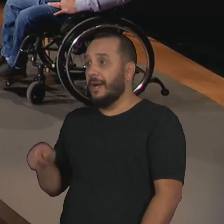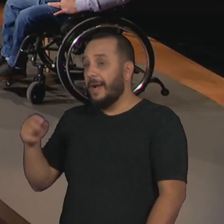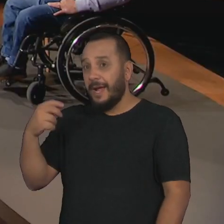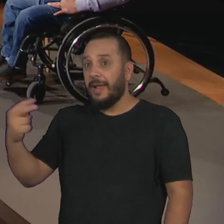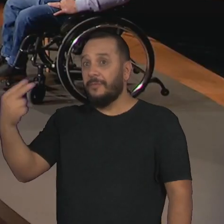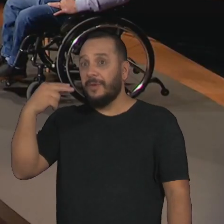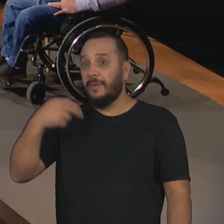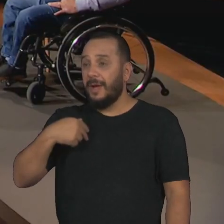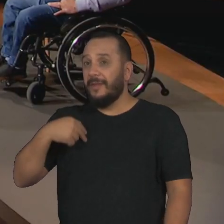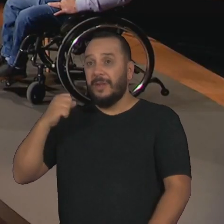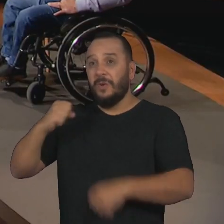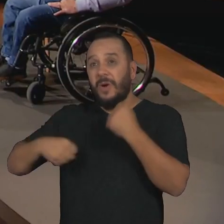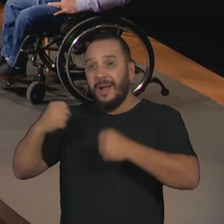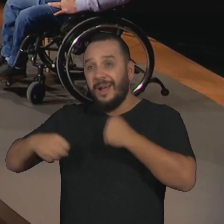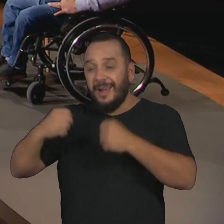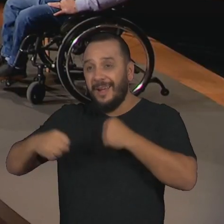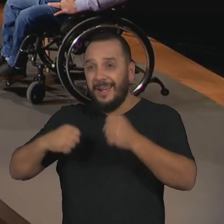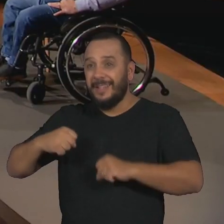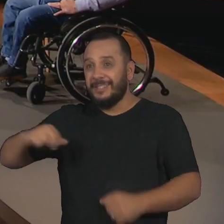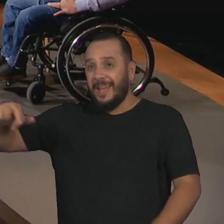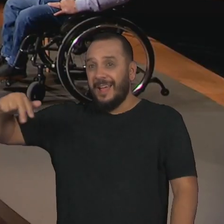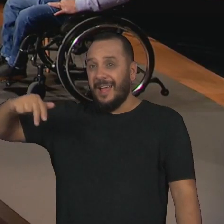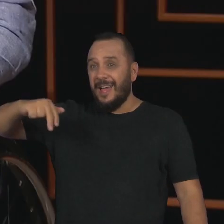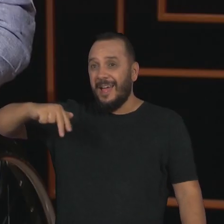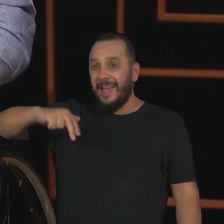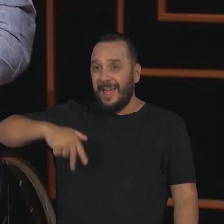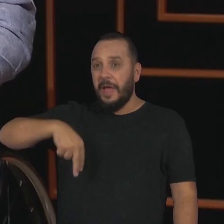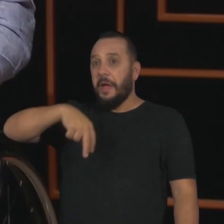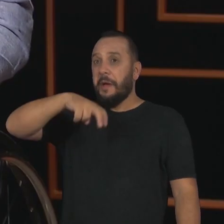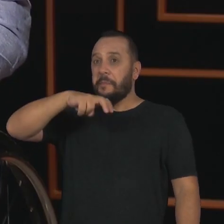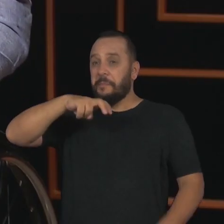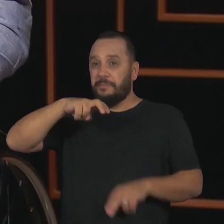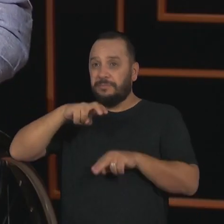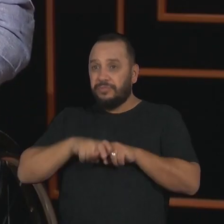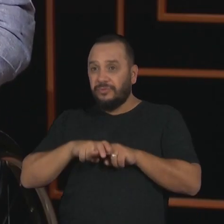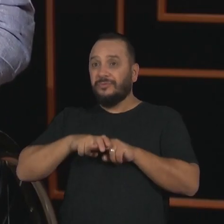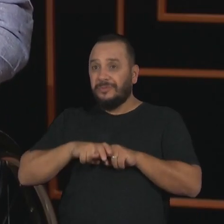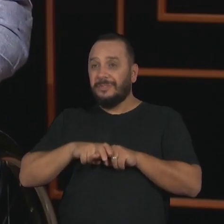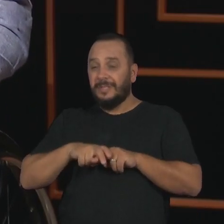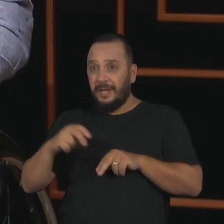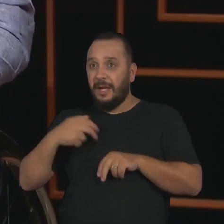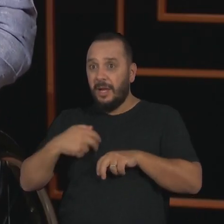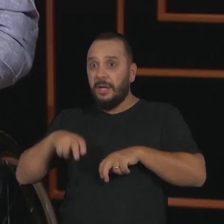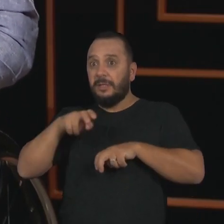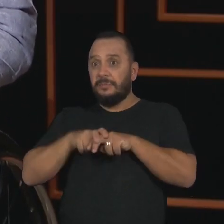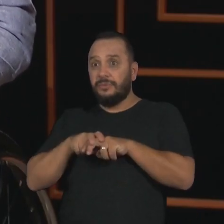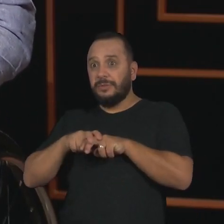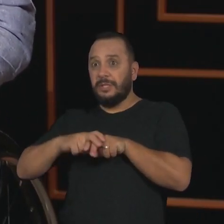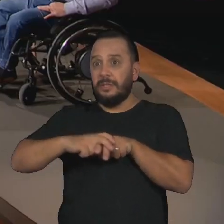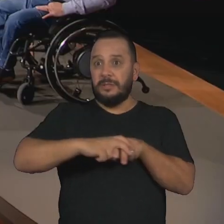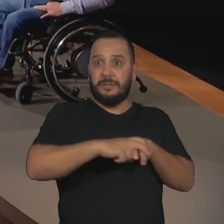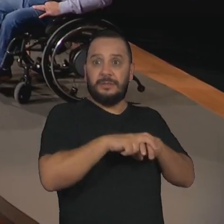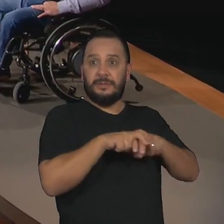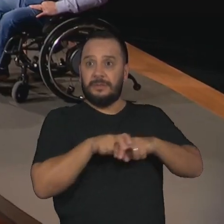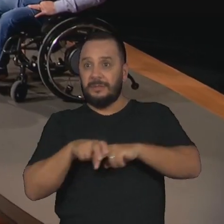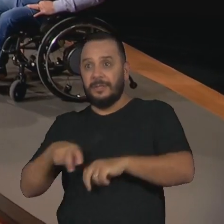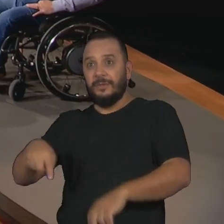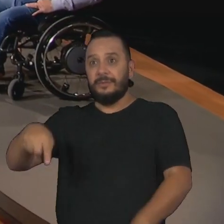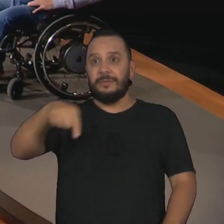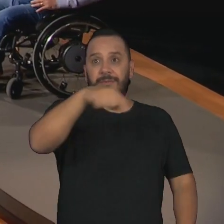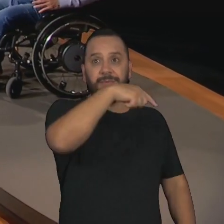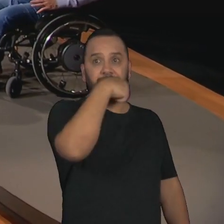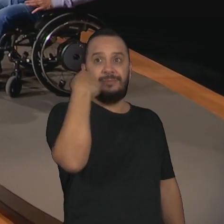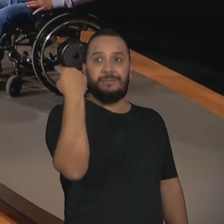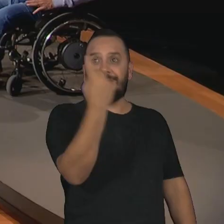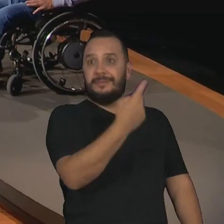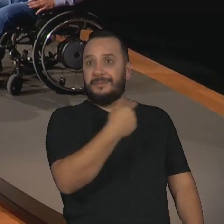colo. Ela senta no meu colo e empurra o controle e a cadeira fica dando volta, né? Então,